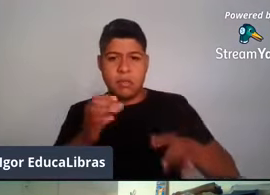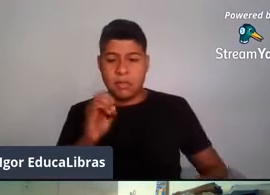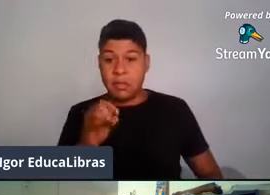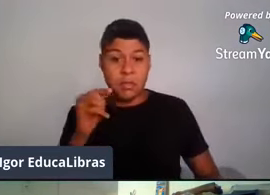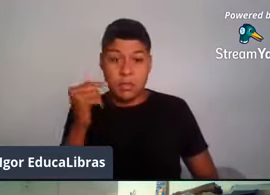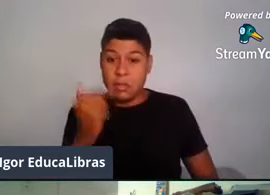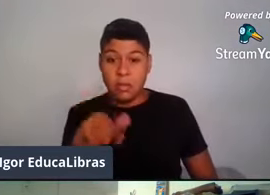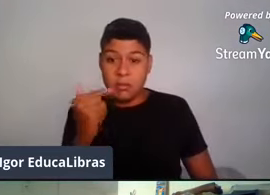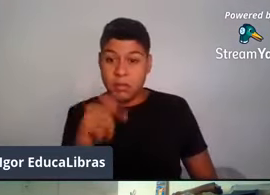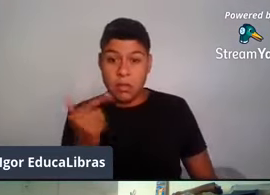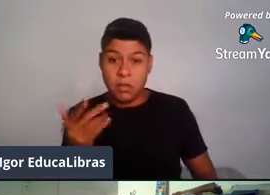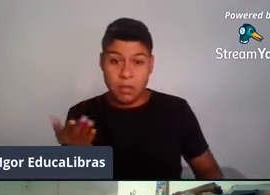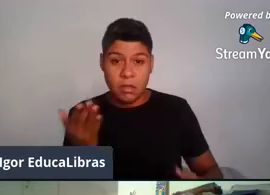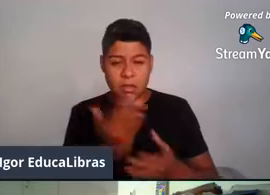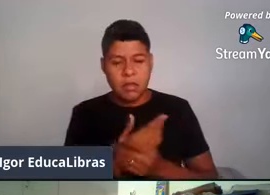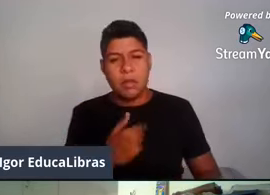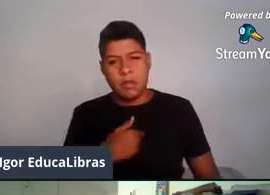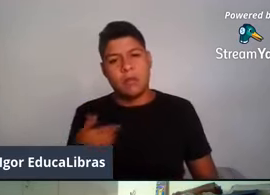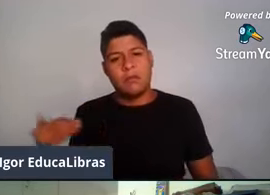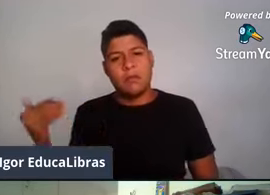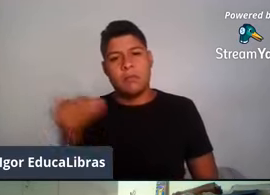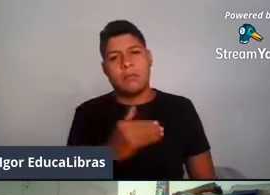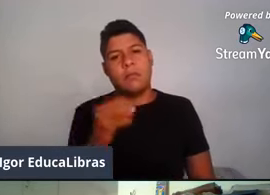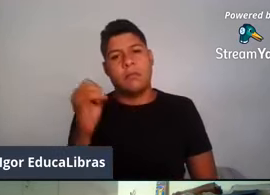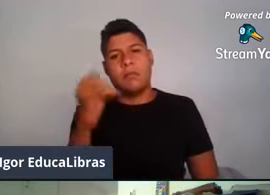audiência, eu vou participar, sim.